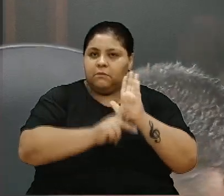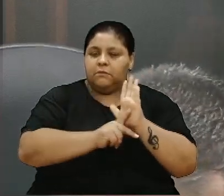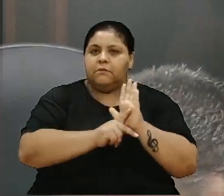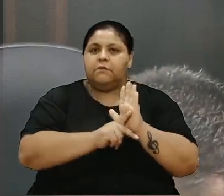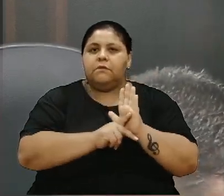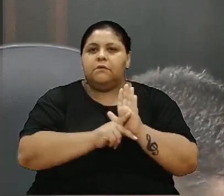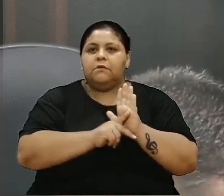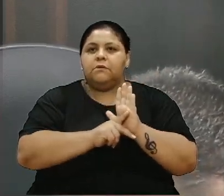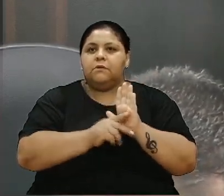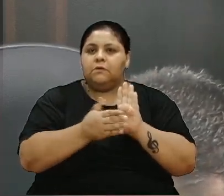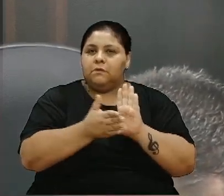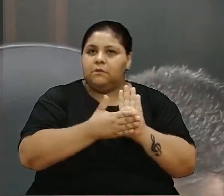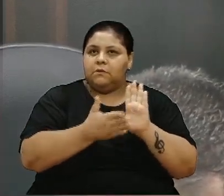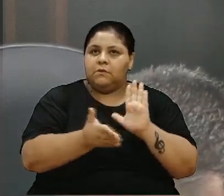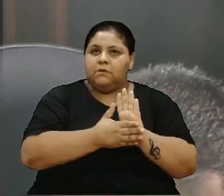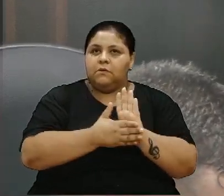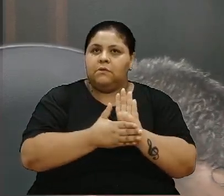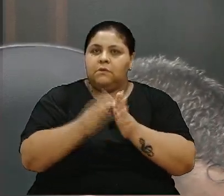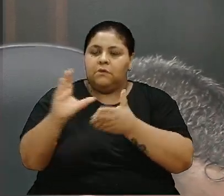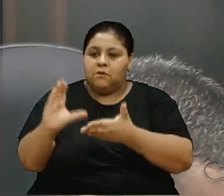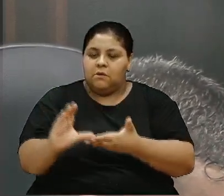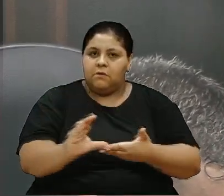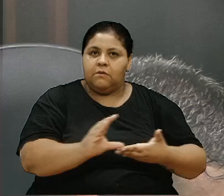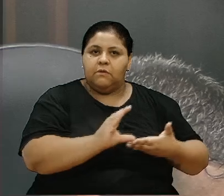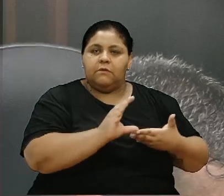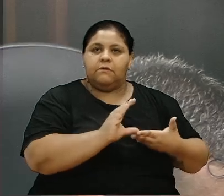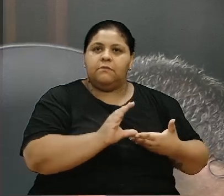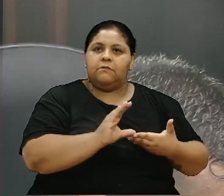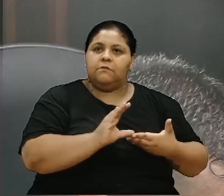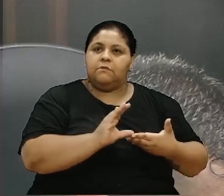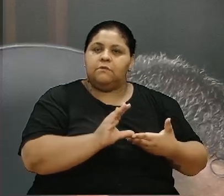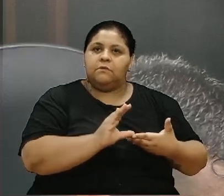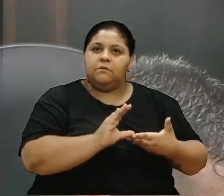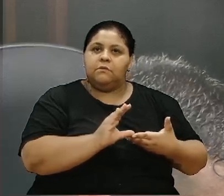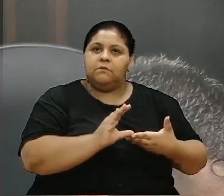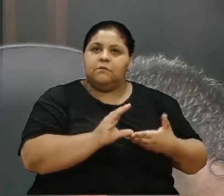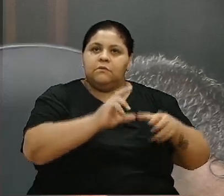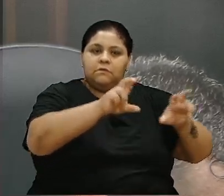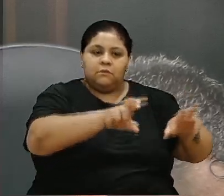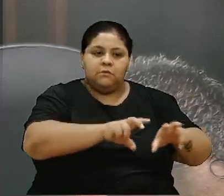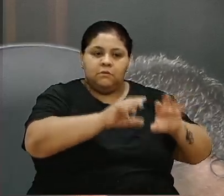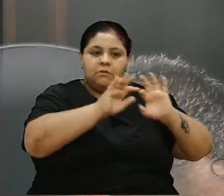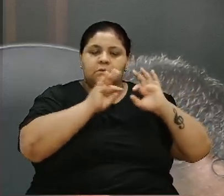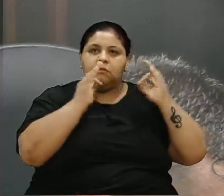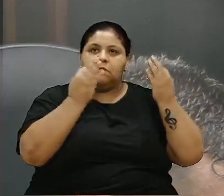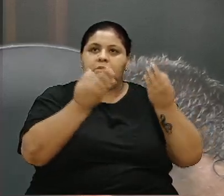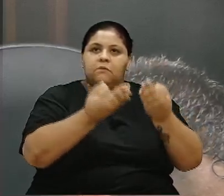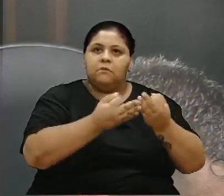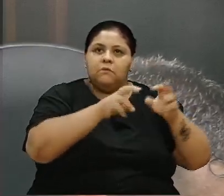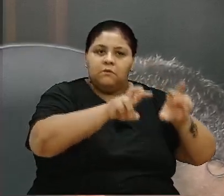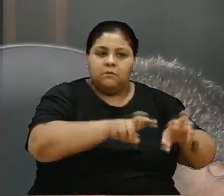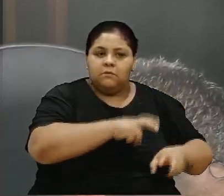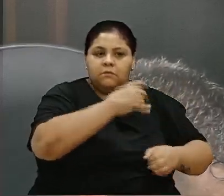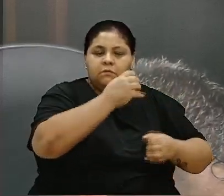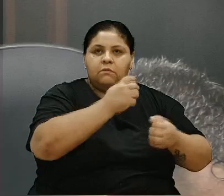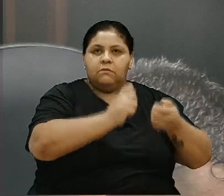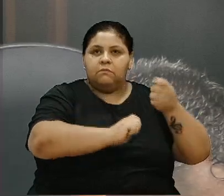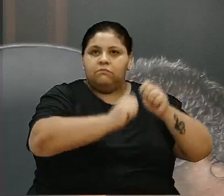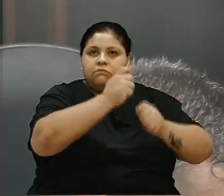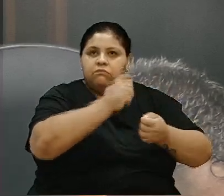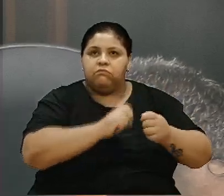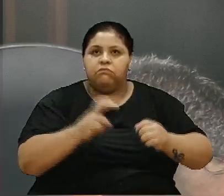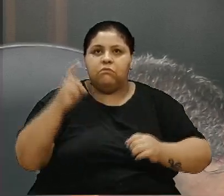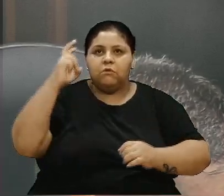que propõe financiar a questão da agricultura familiar, da agroindústria, da cultura,